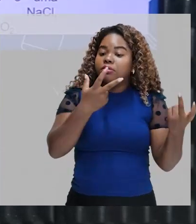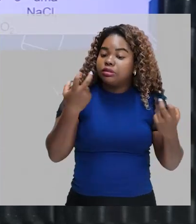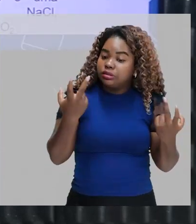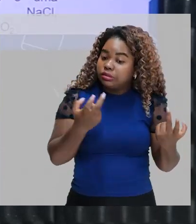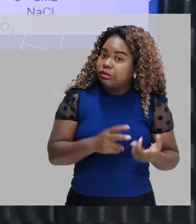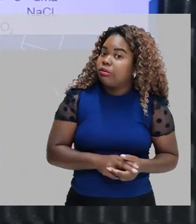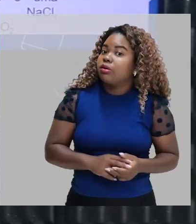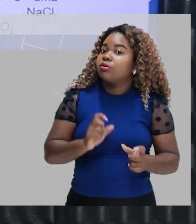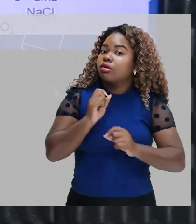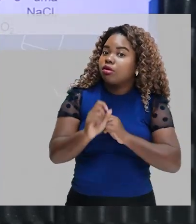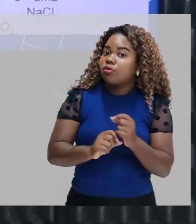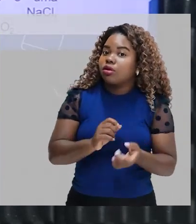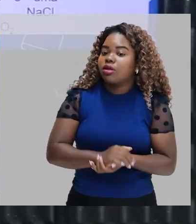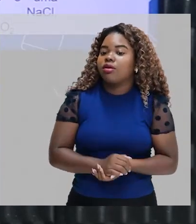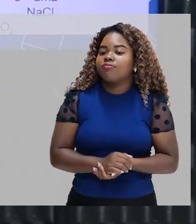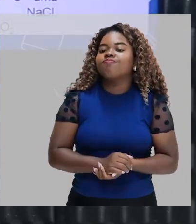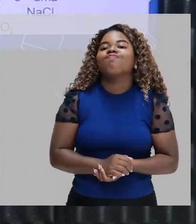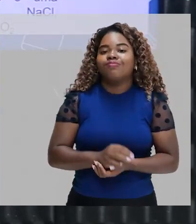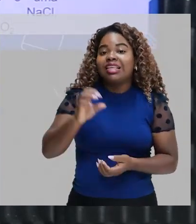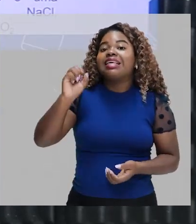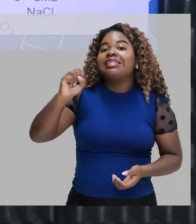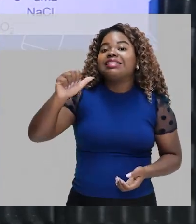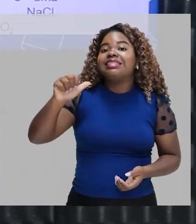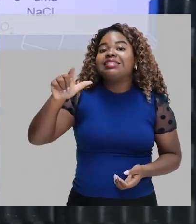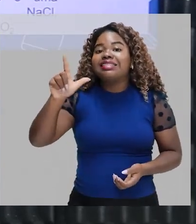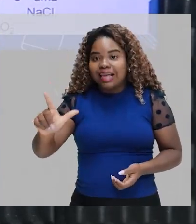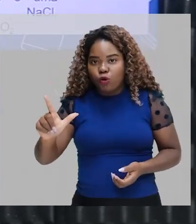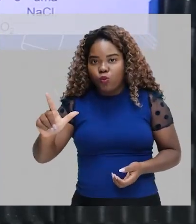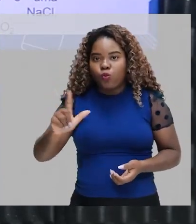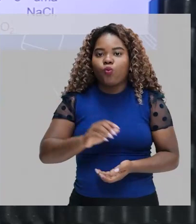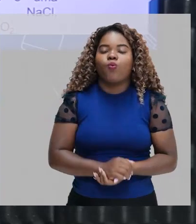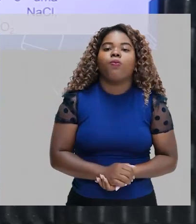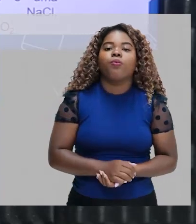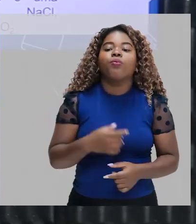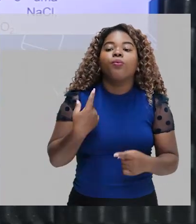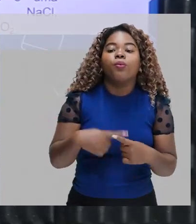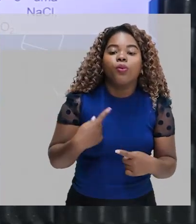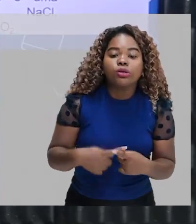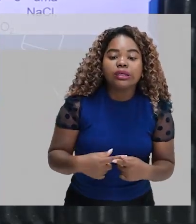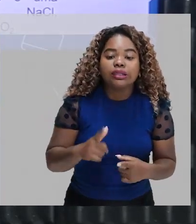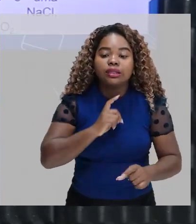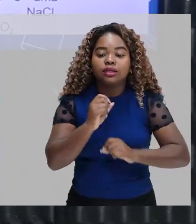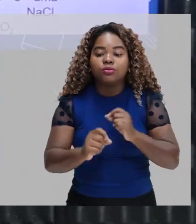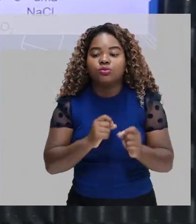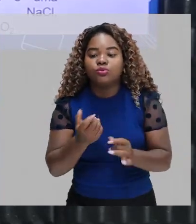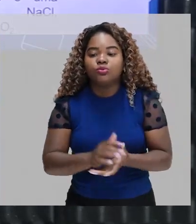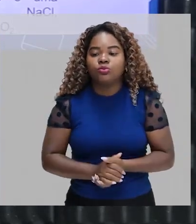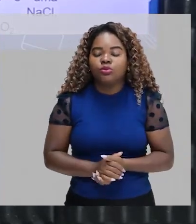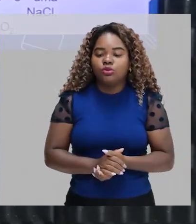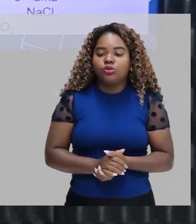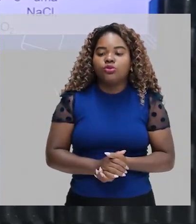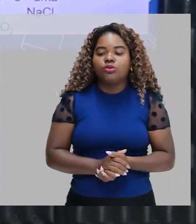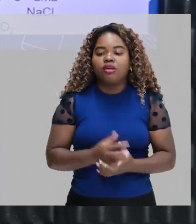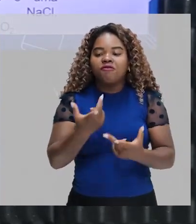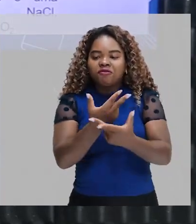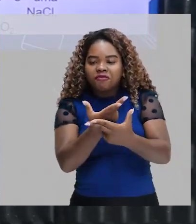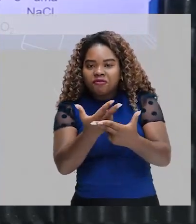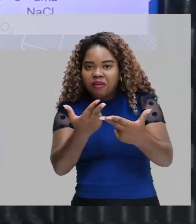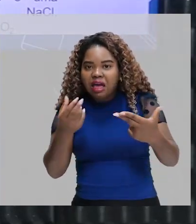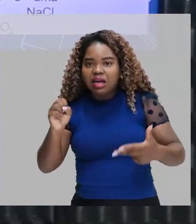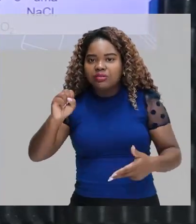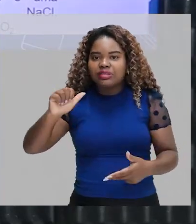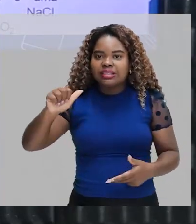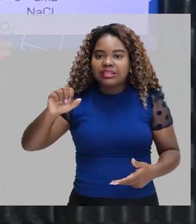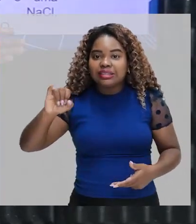é mais salgada, né? Por quê? Porque nós vamos ter uma concentração de sais